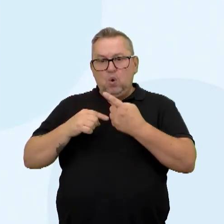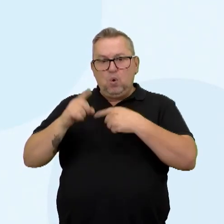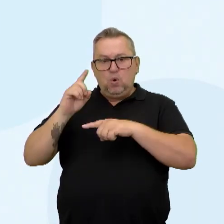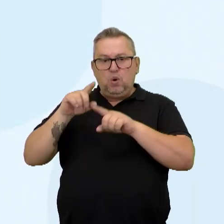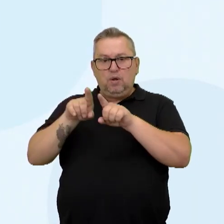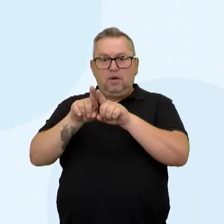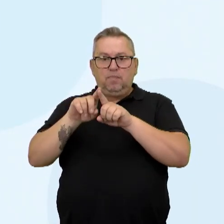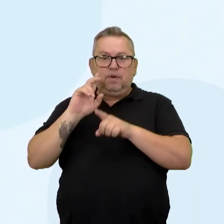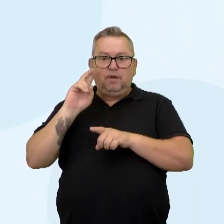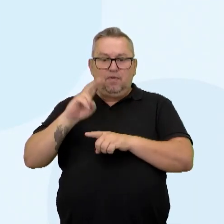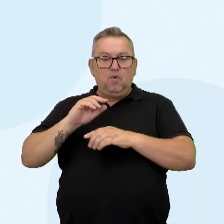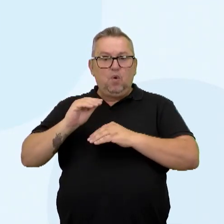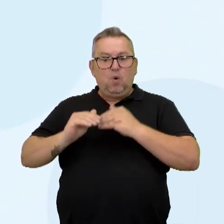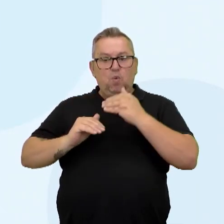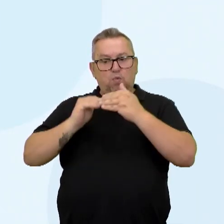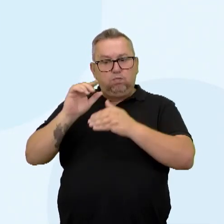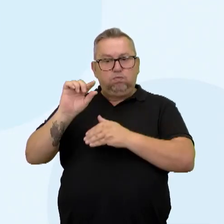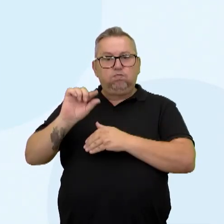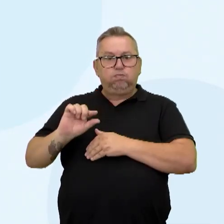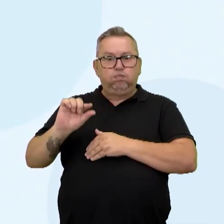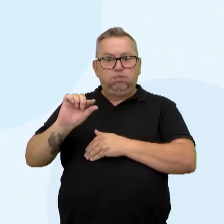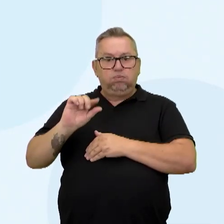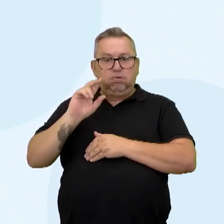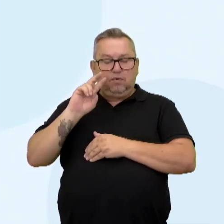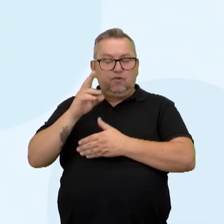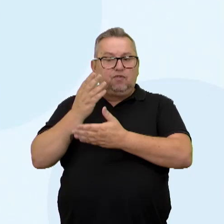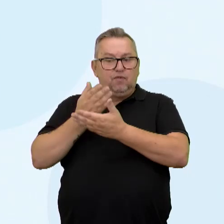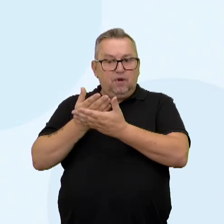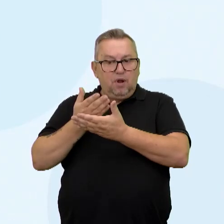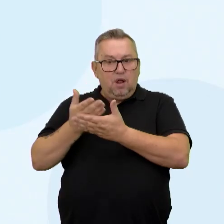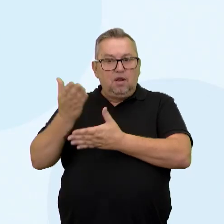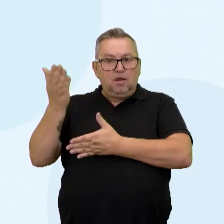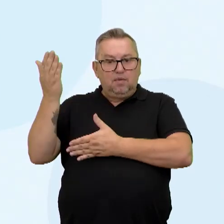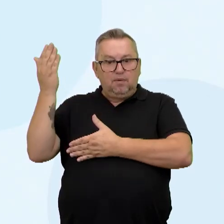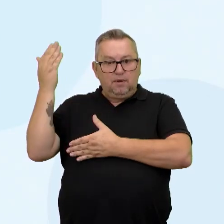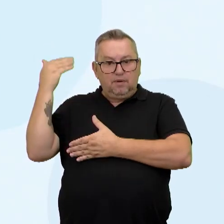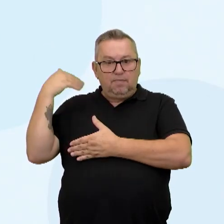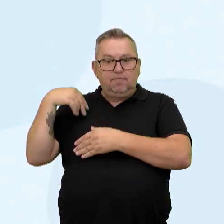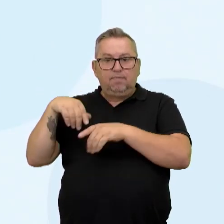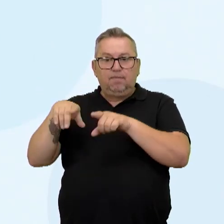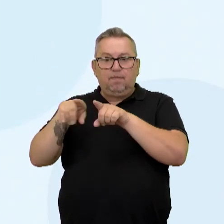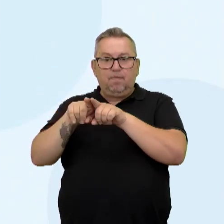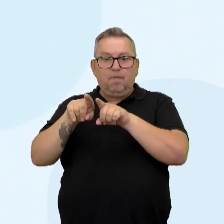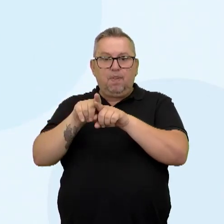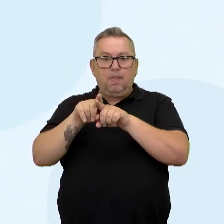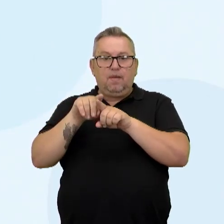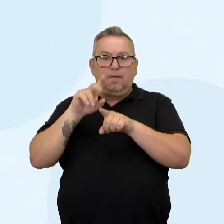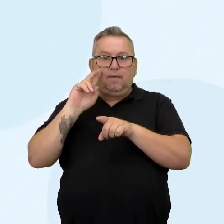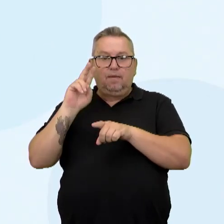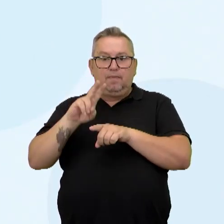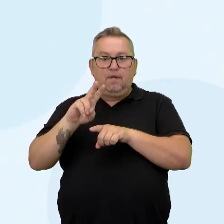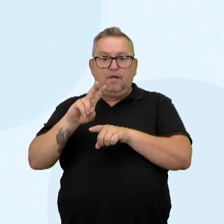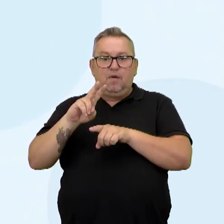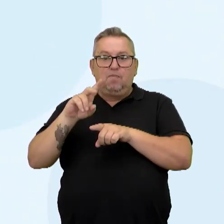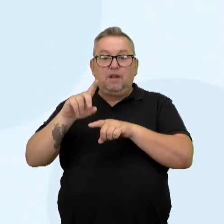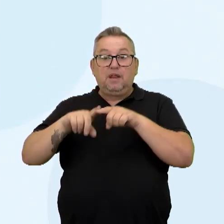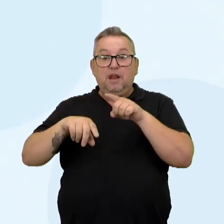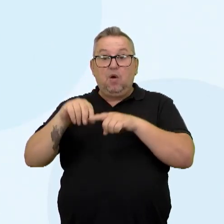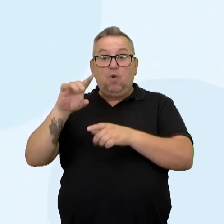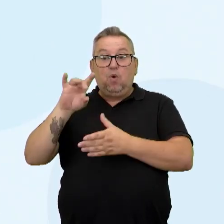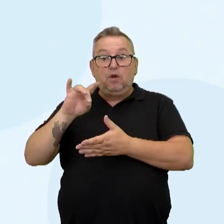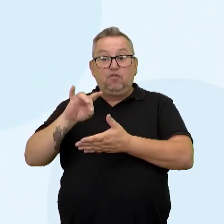horizonte B, né, que a gente viu na aula da semana passada, né, predominam aí as características herdadas